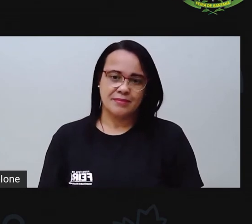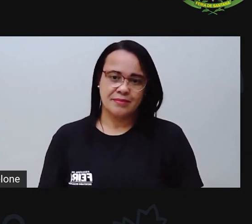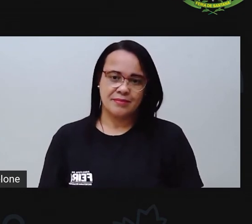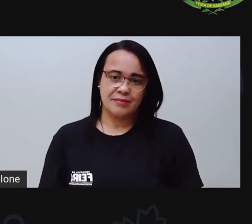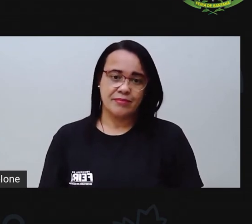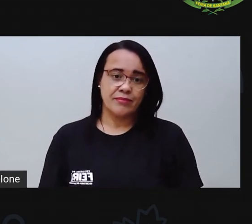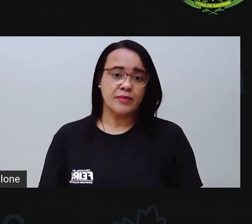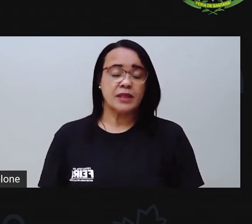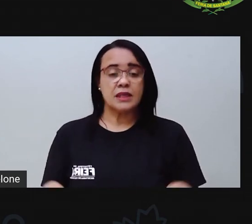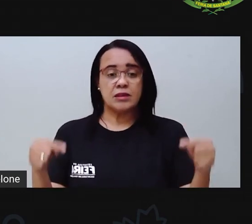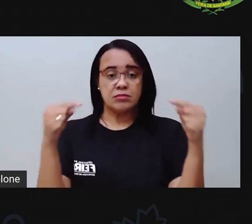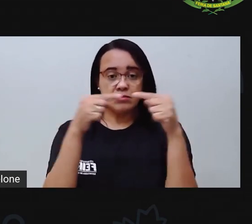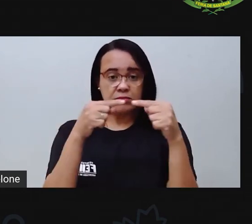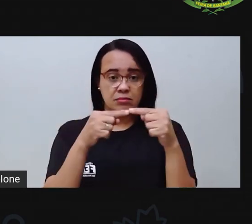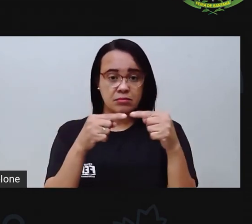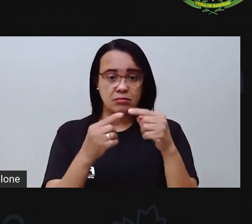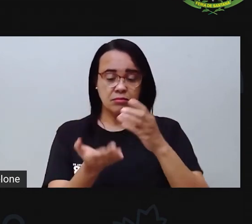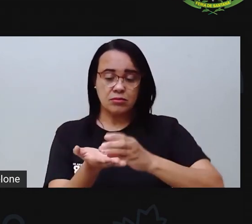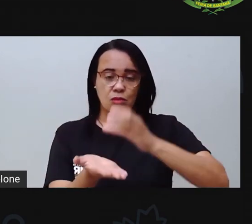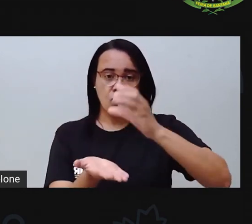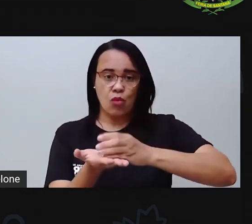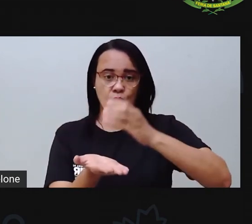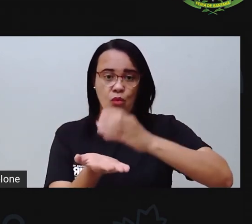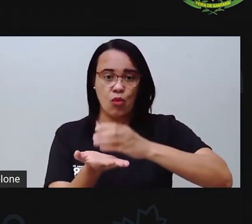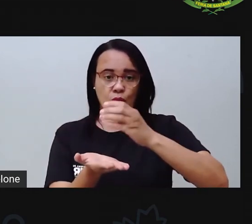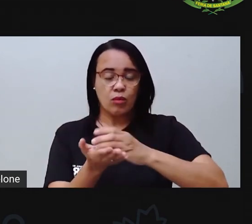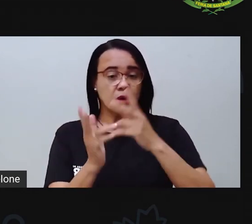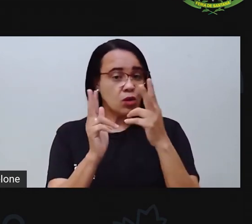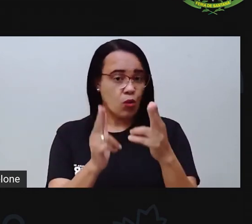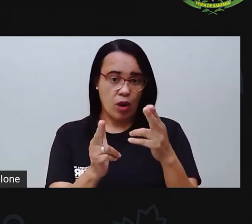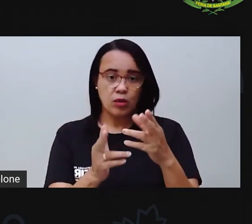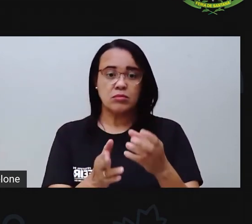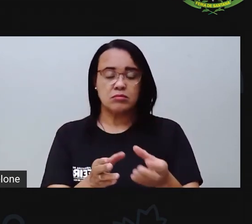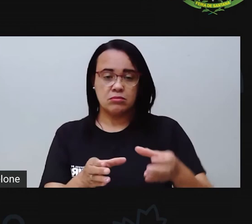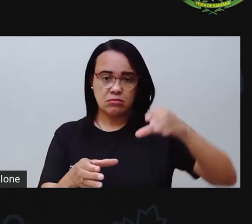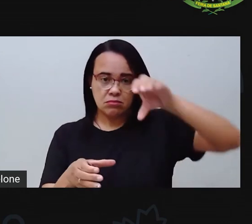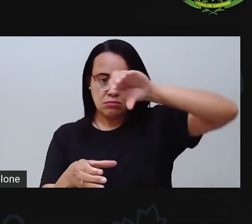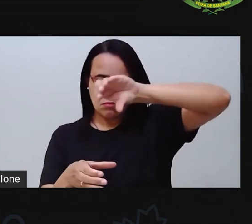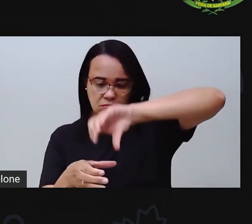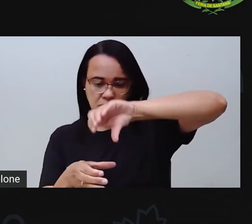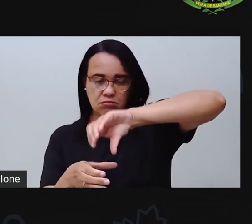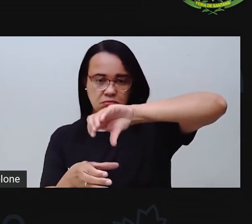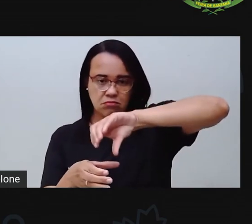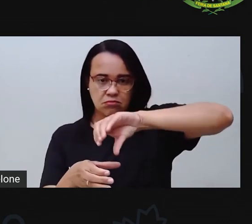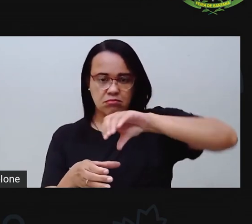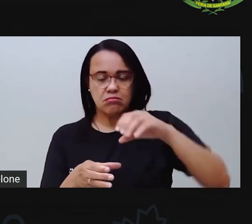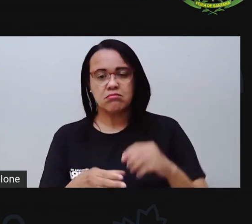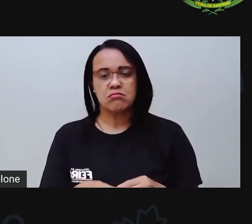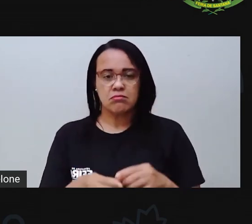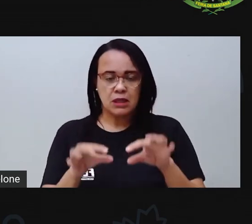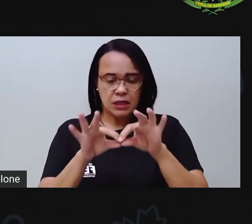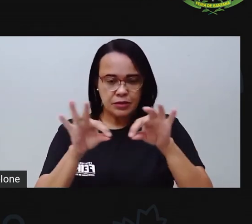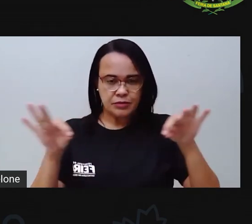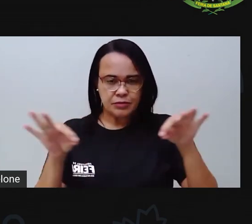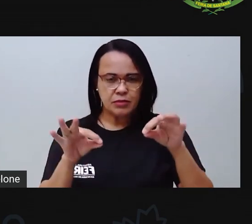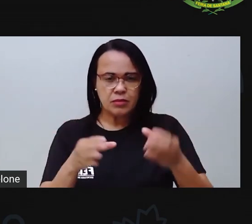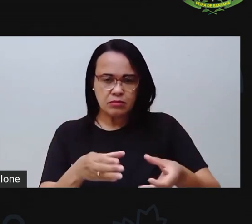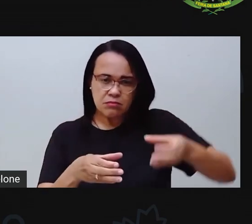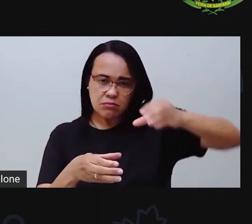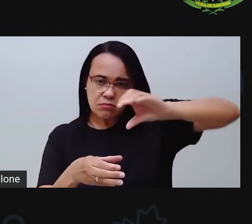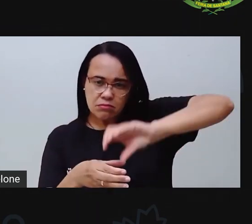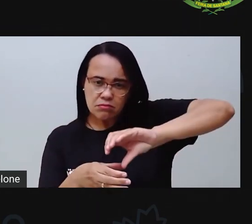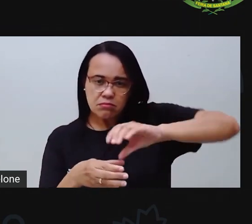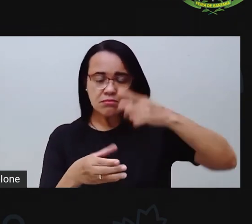um copo, tá joia? Então, a Pro tem esse medidor. Então, a Pro vai medir aqui para vocês verem, combinado?